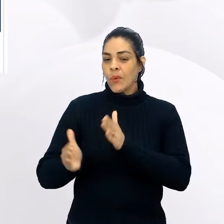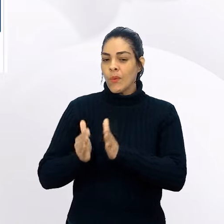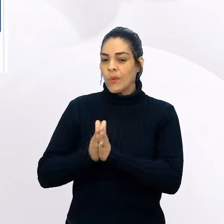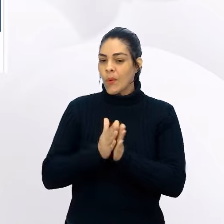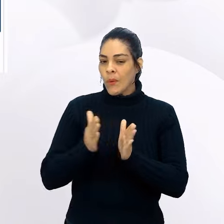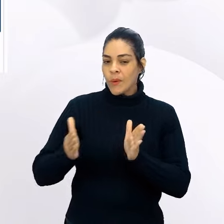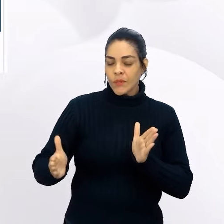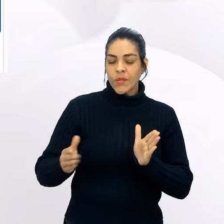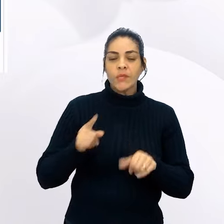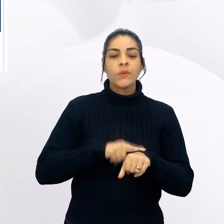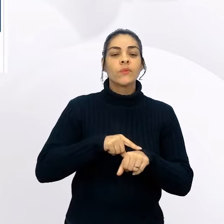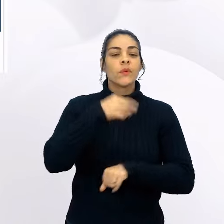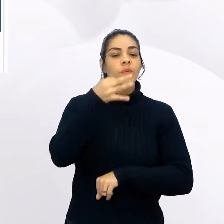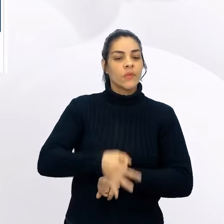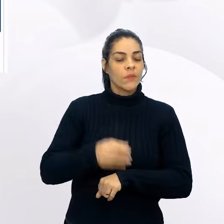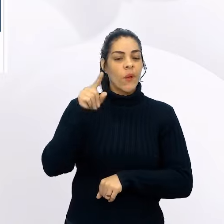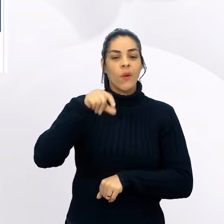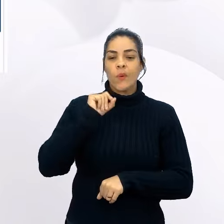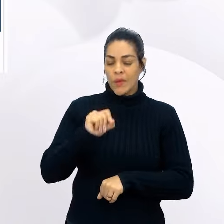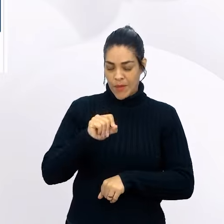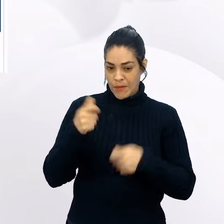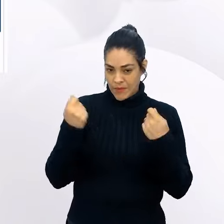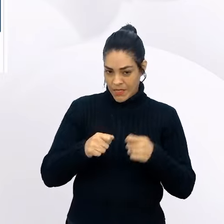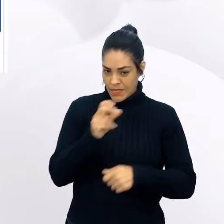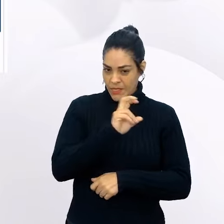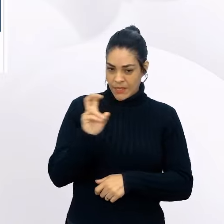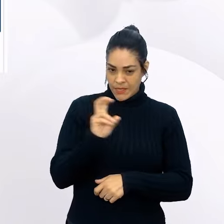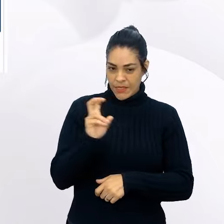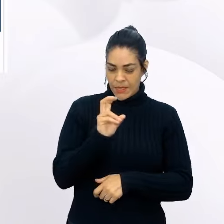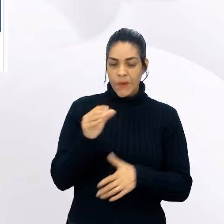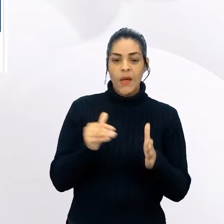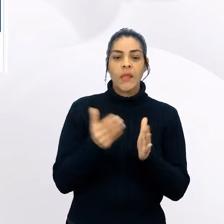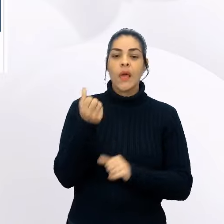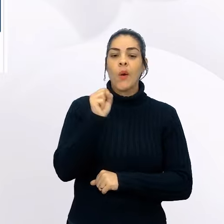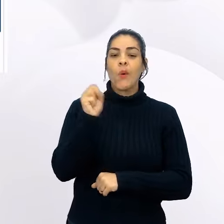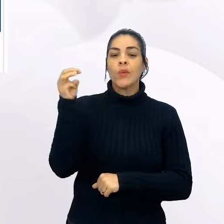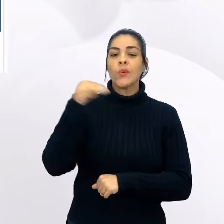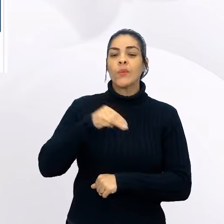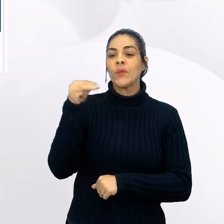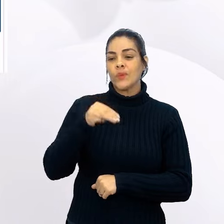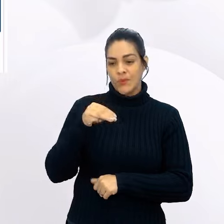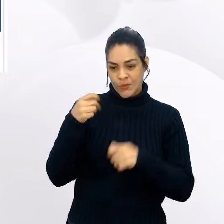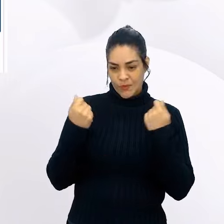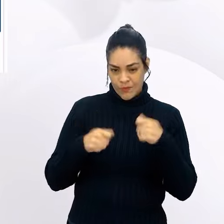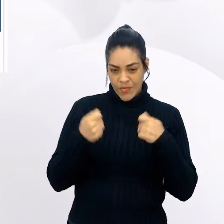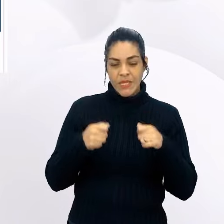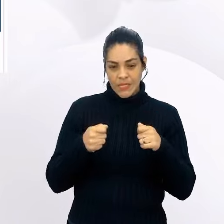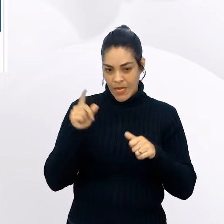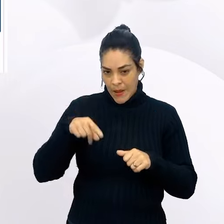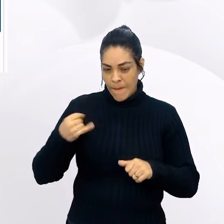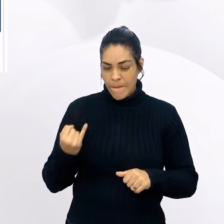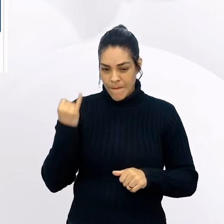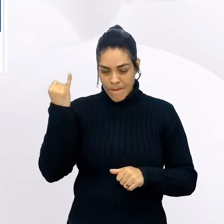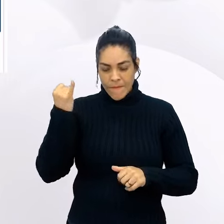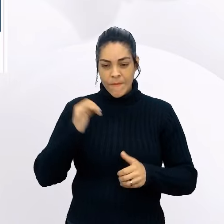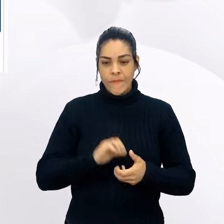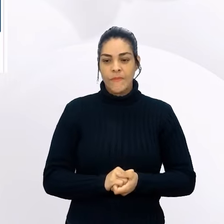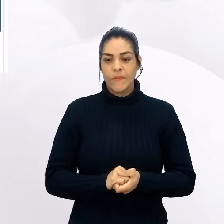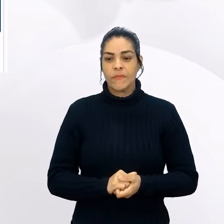tempo específico? Ele tem que ter entre 5 a 8 minutos. Isso também é um critério